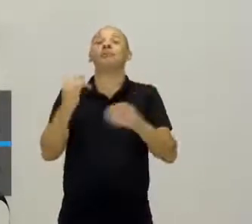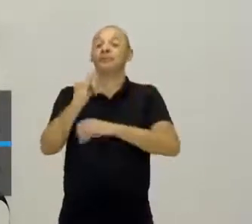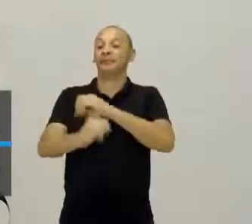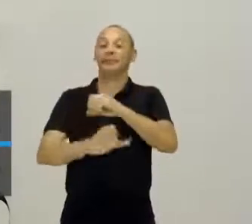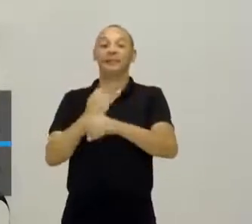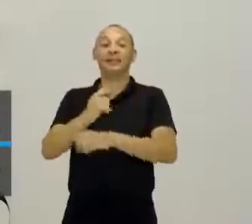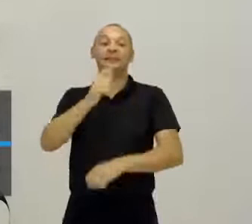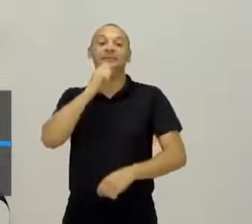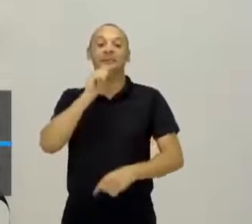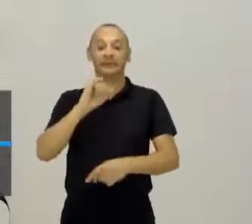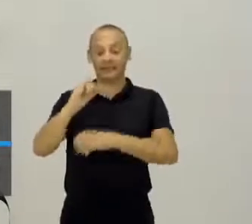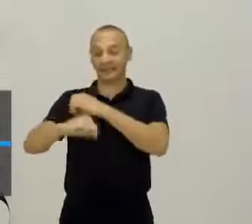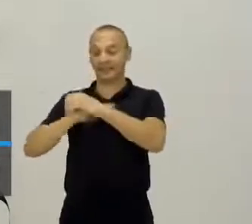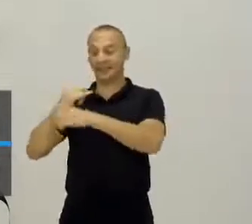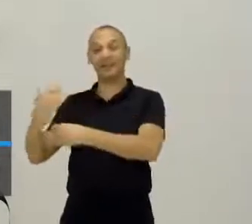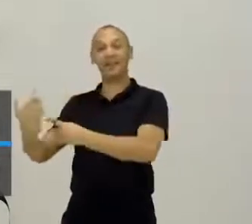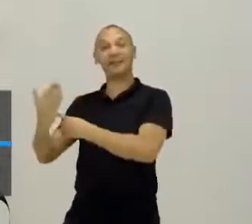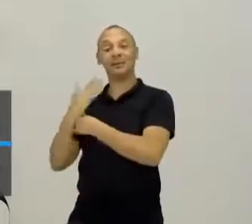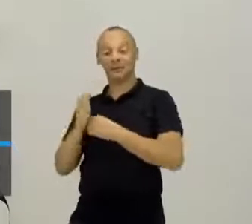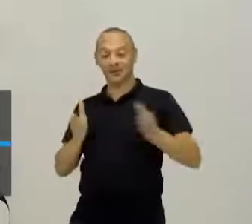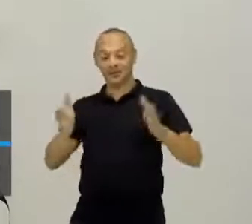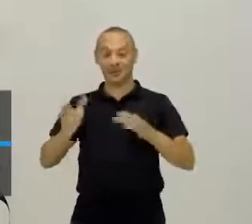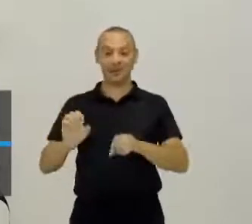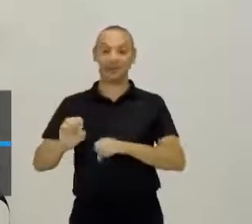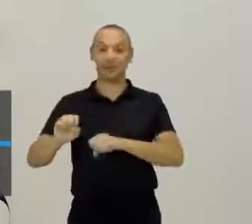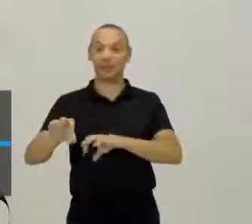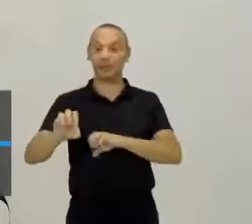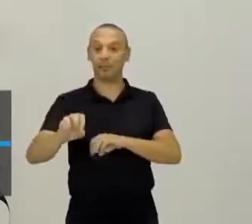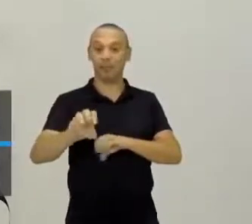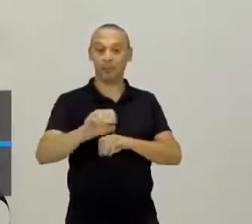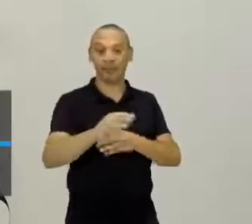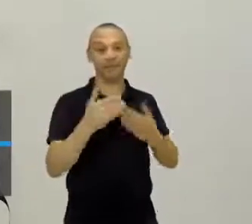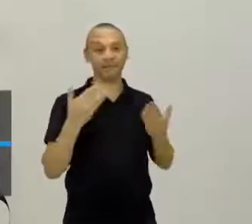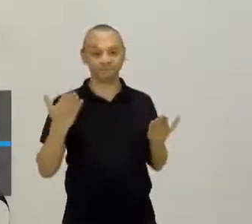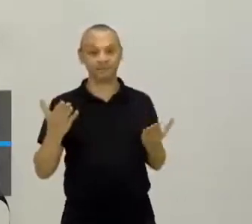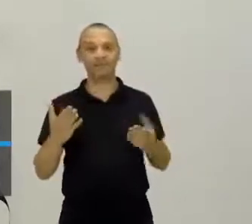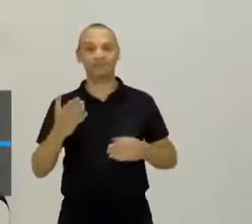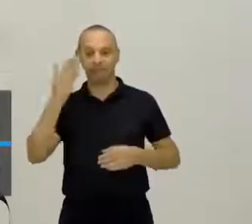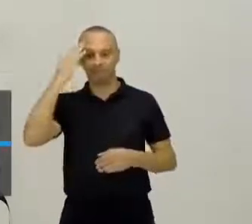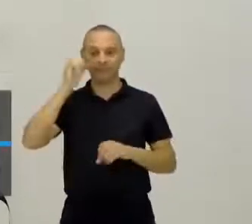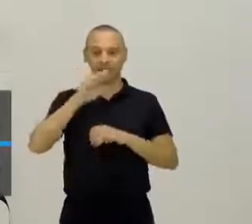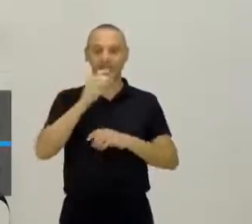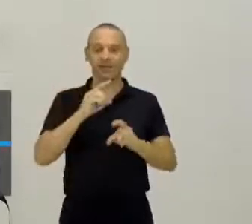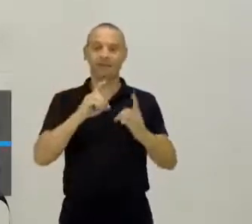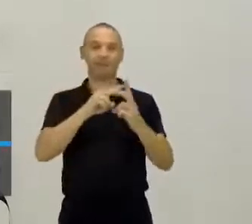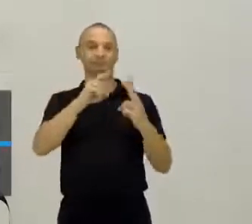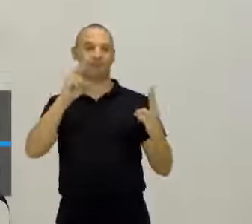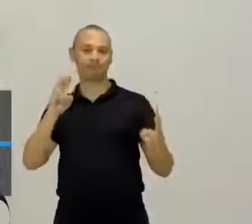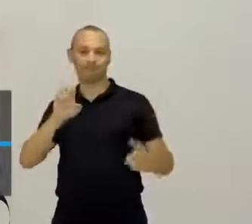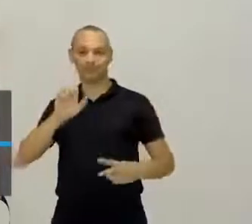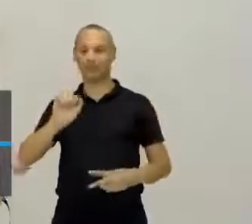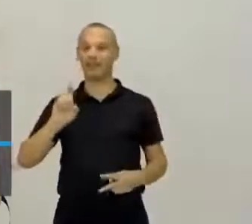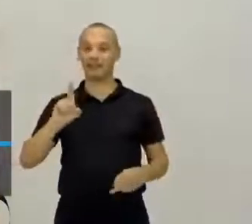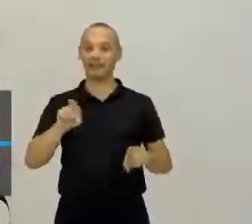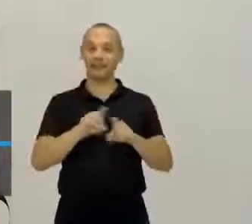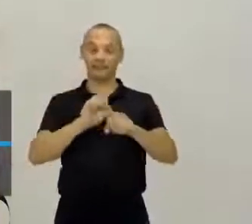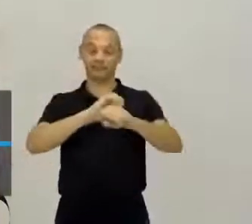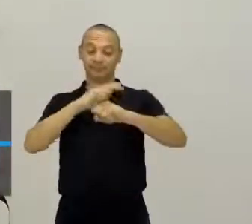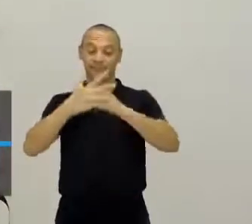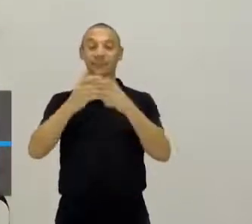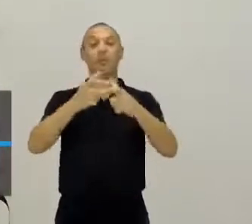internet auxiliou muito nesse, já tem auxiliado há algum tempo, né? Com as aulas à distância e com a